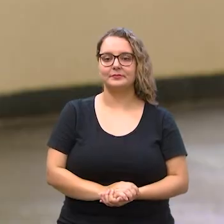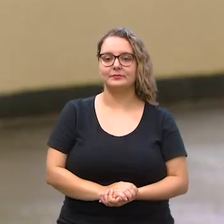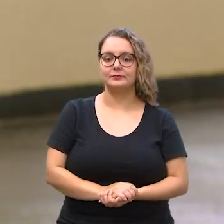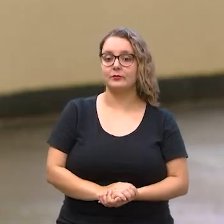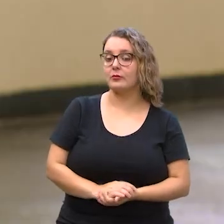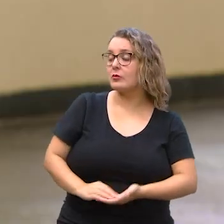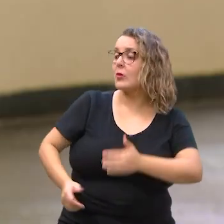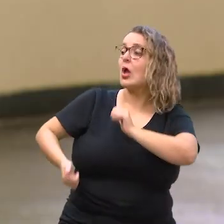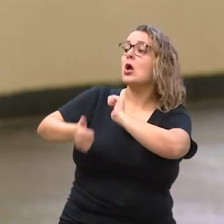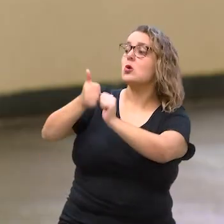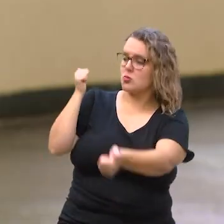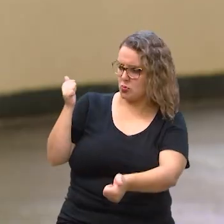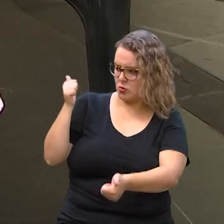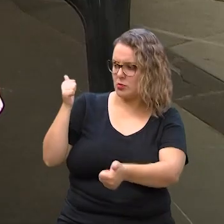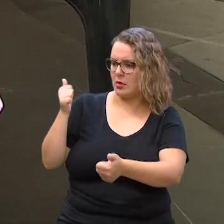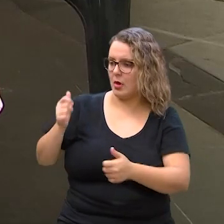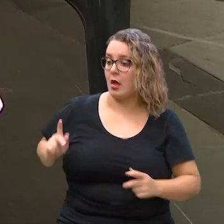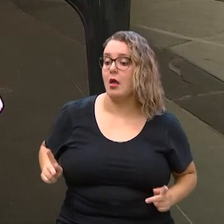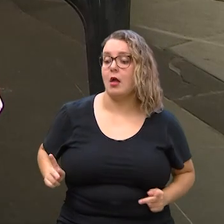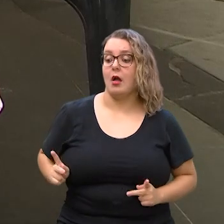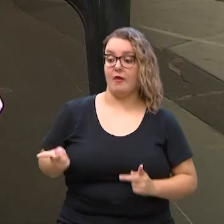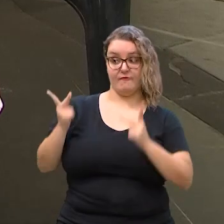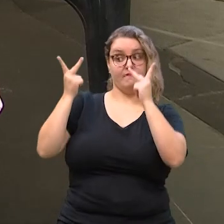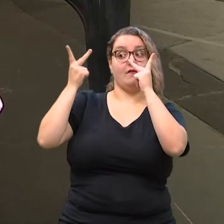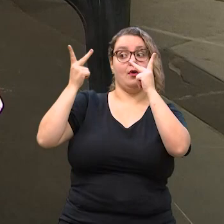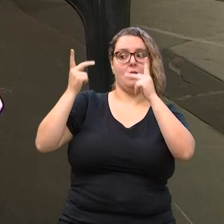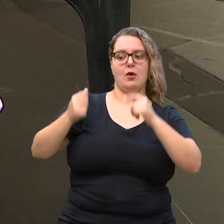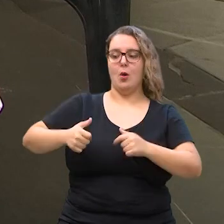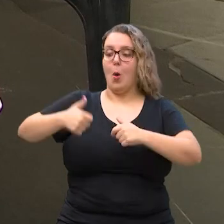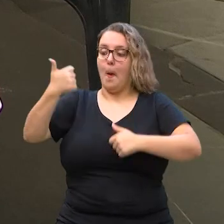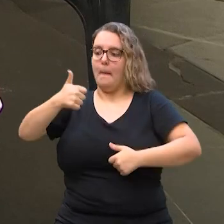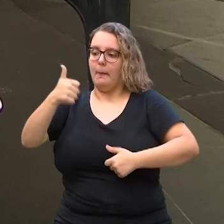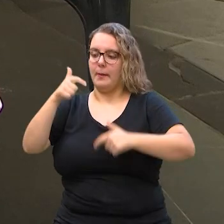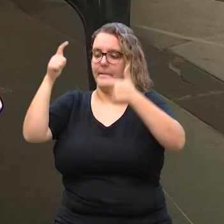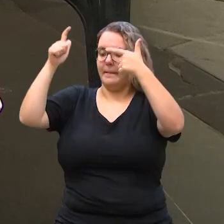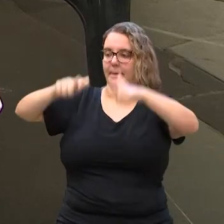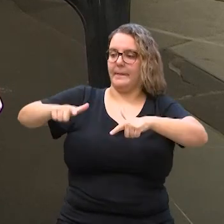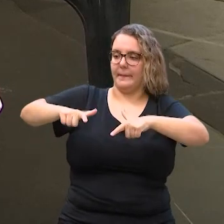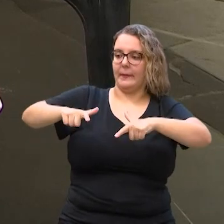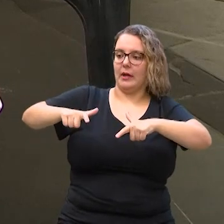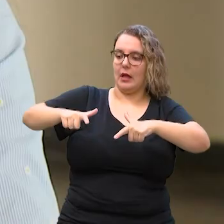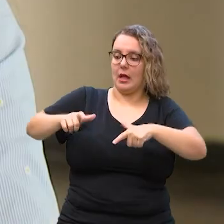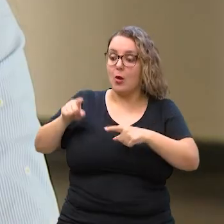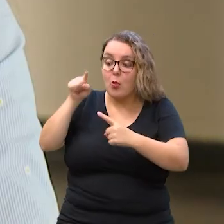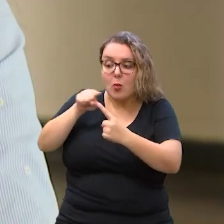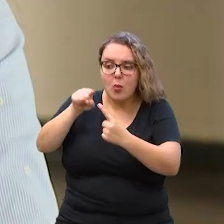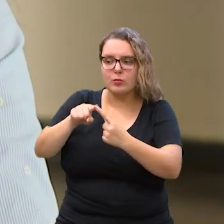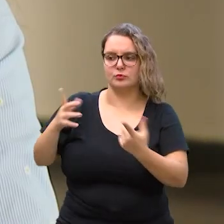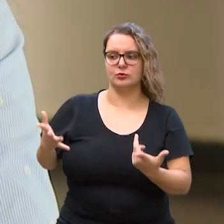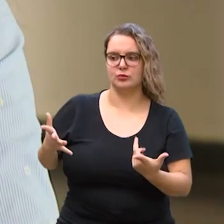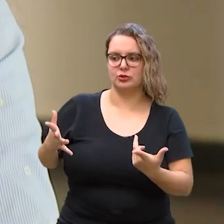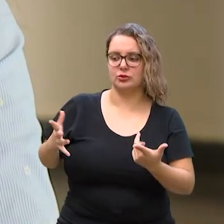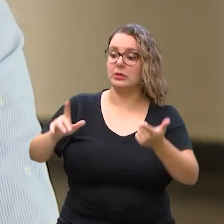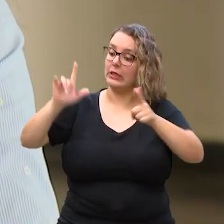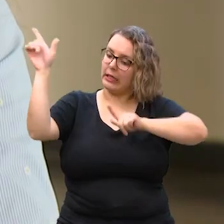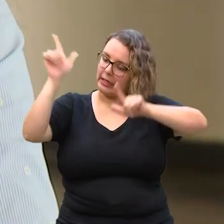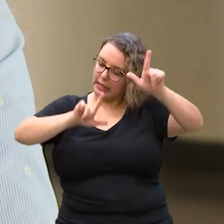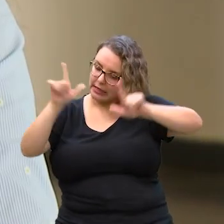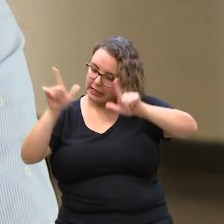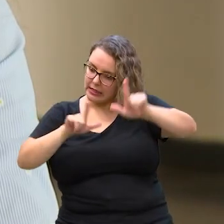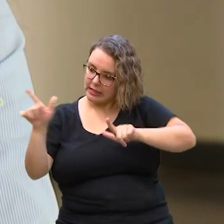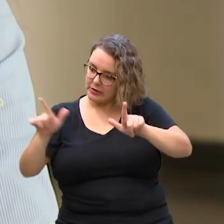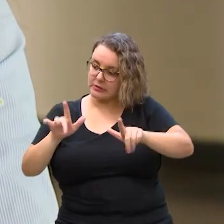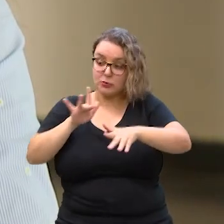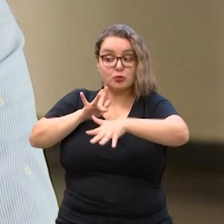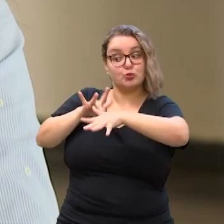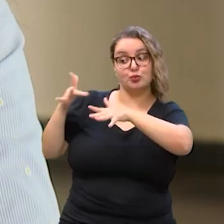No esporte, a vitória, o primeiro lugar é sempre o objetivo e a televisão, como esse